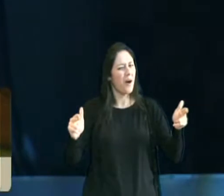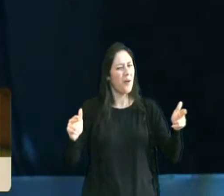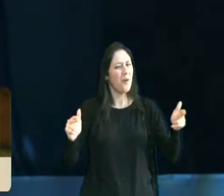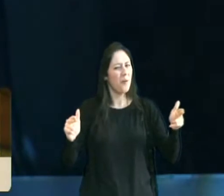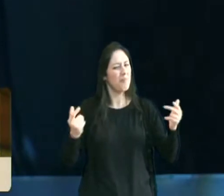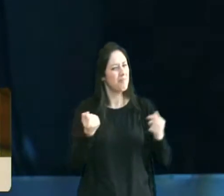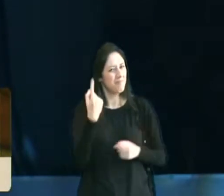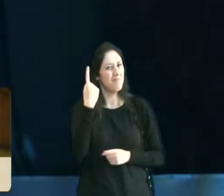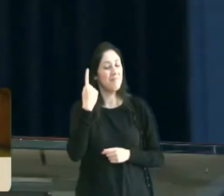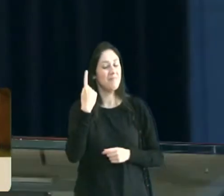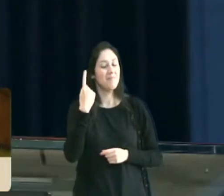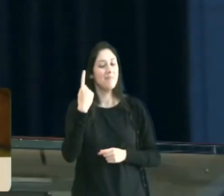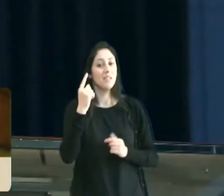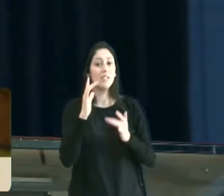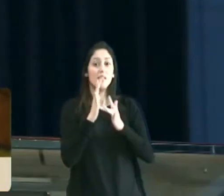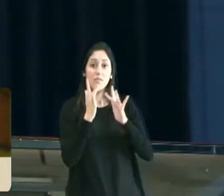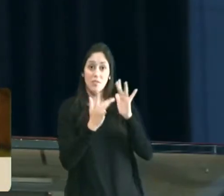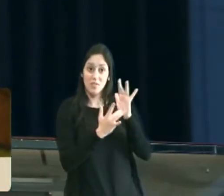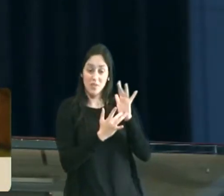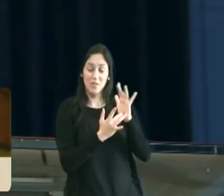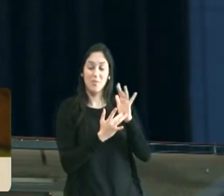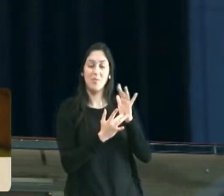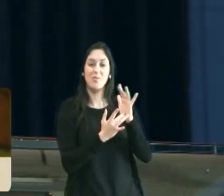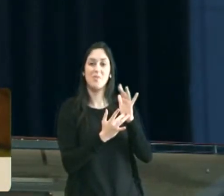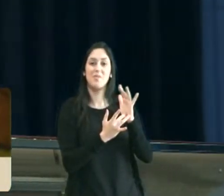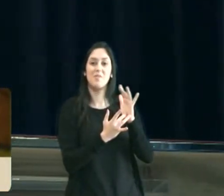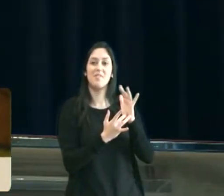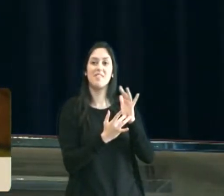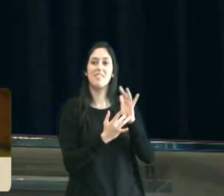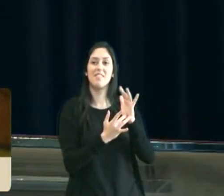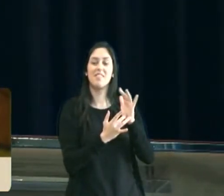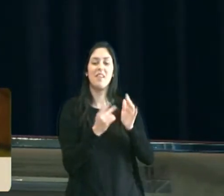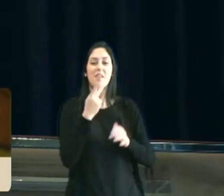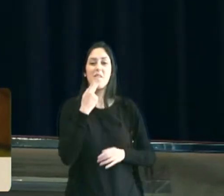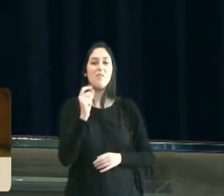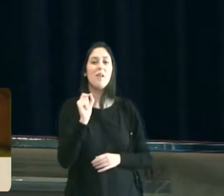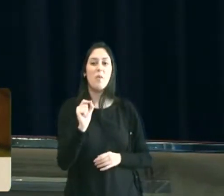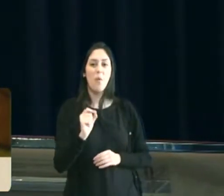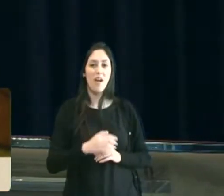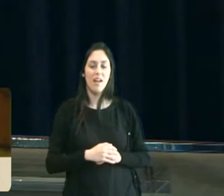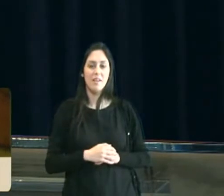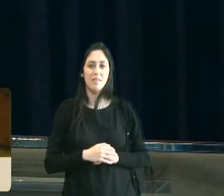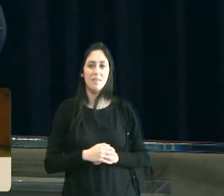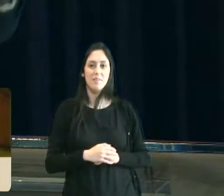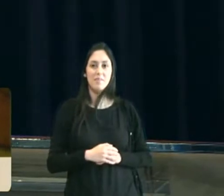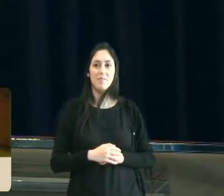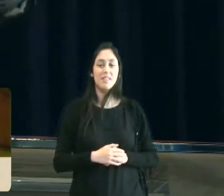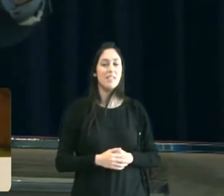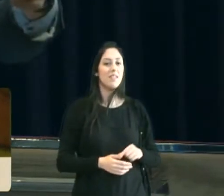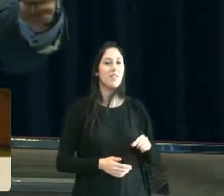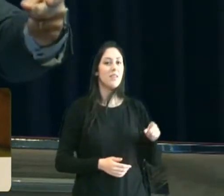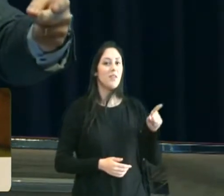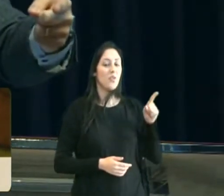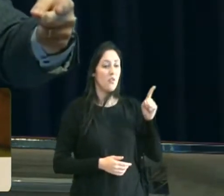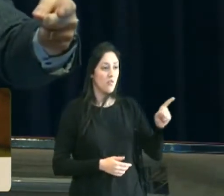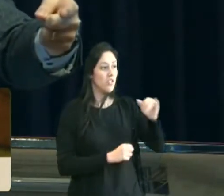olha, você precisa tanto da graça, da minha graça, do meu poder como ela.